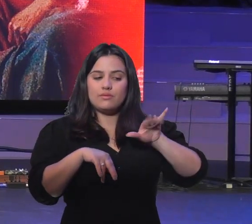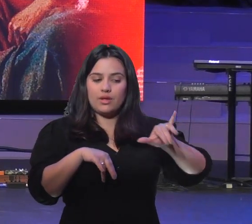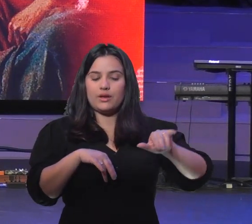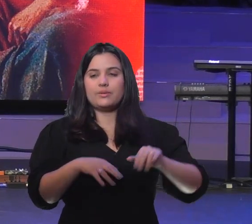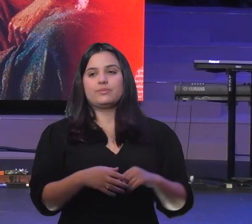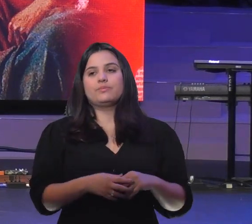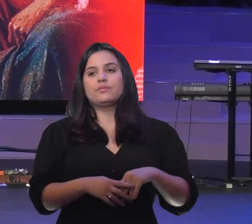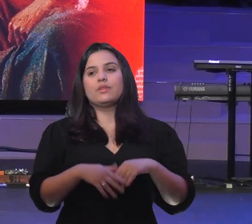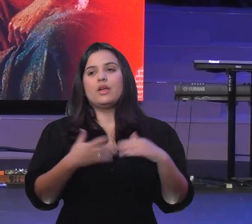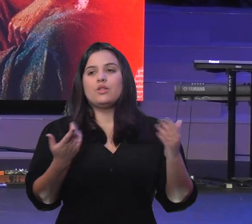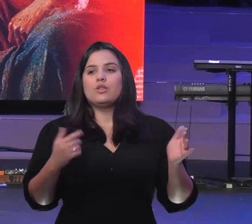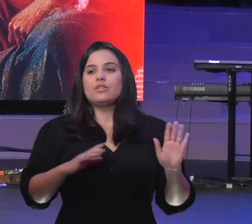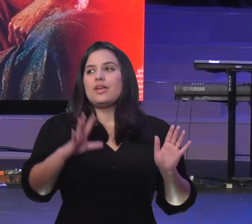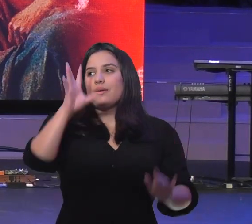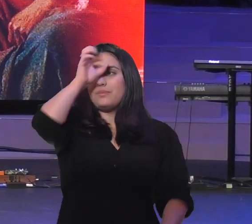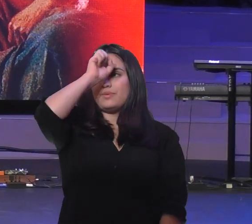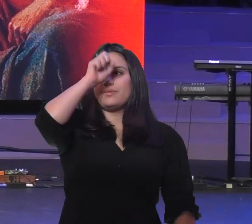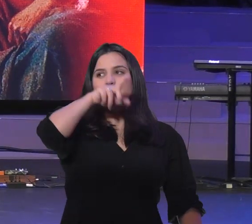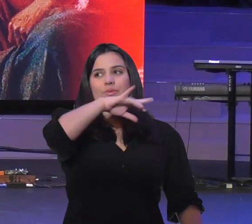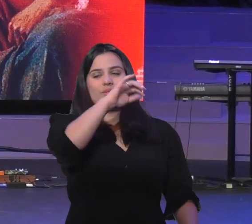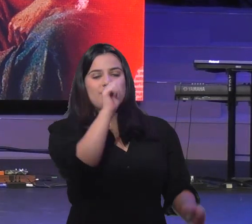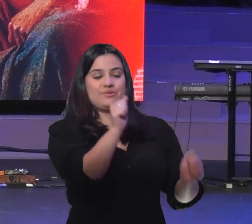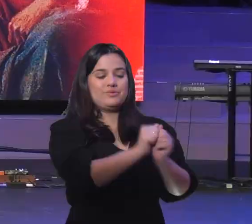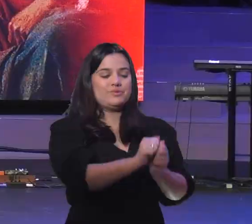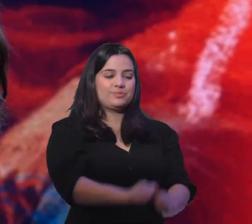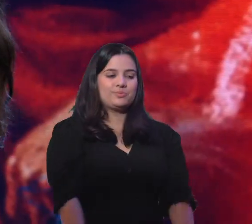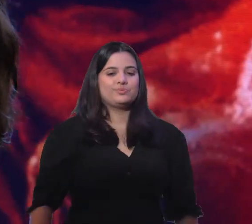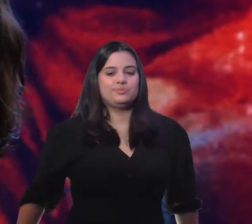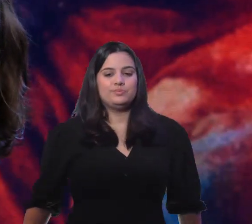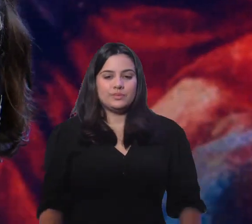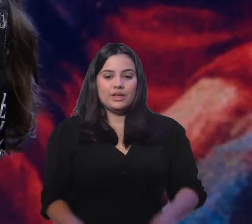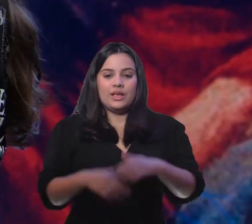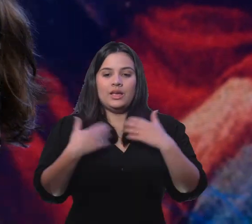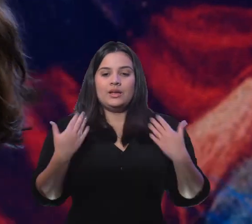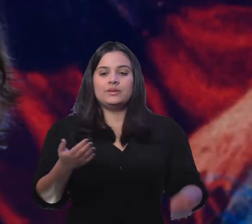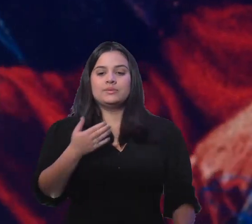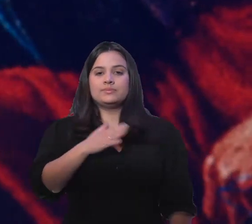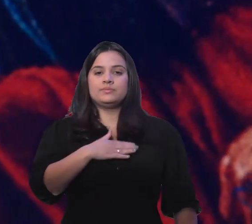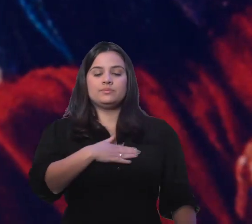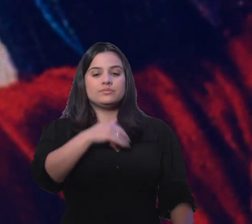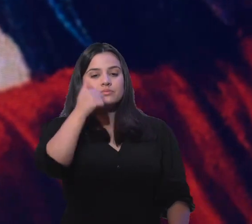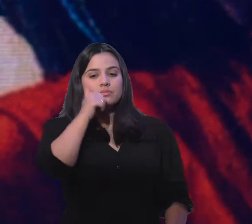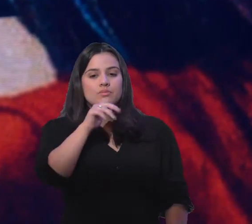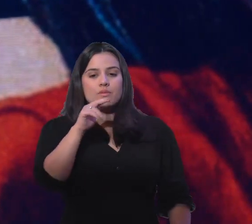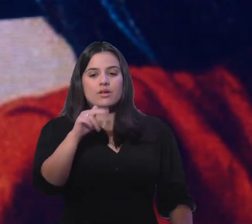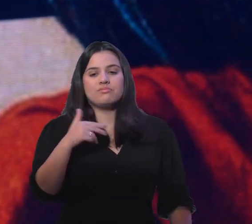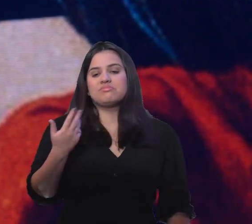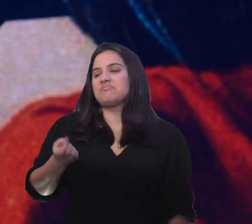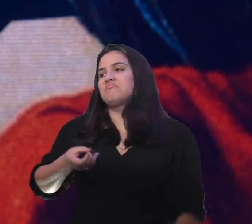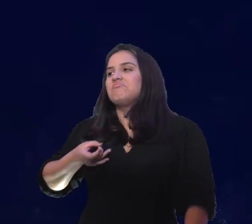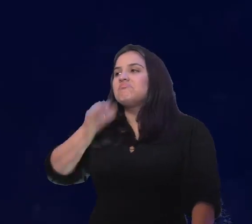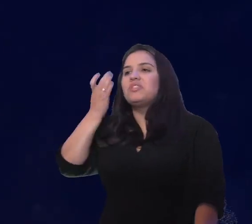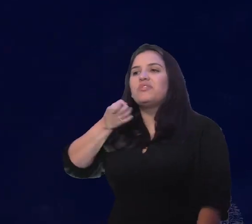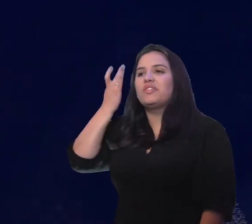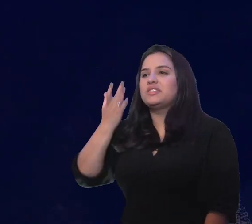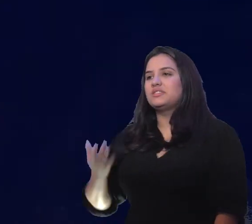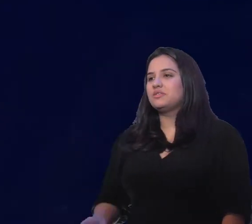nós, acabamos de aprender a esquiar, fomos lá esquiar. E aí a minha irmã estava assim, é muito fácil esquiar,